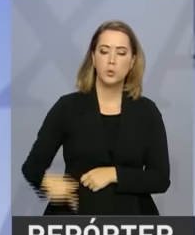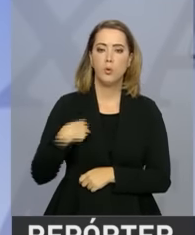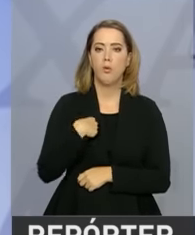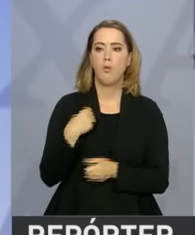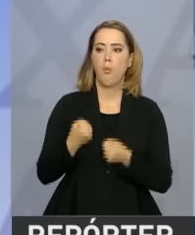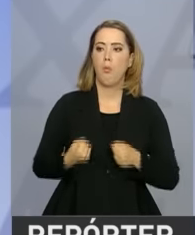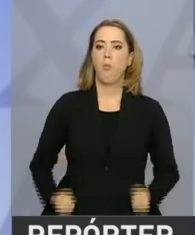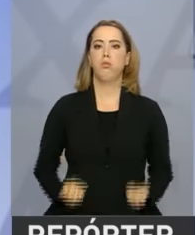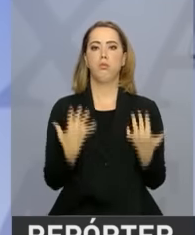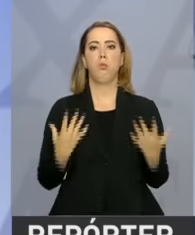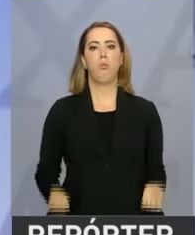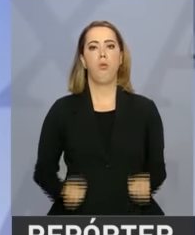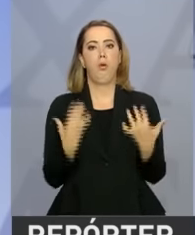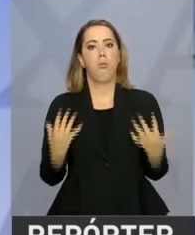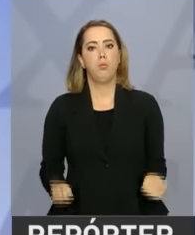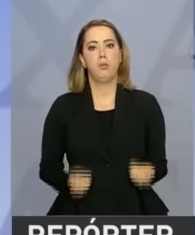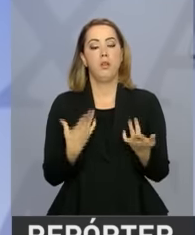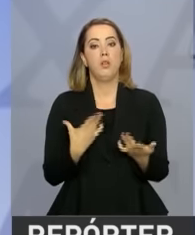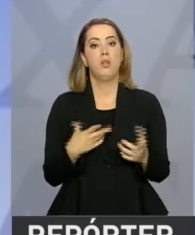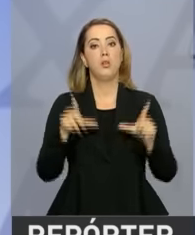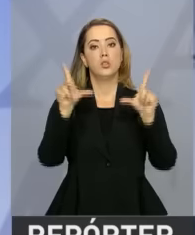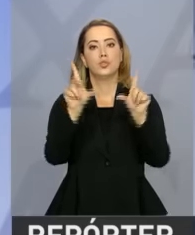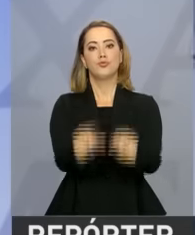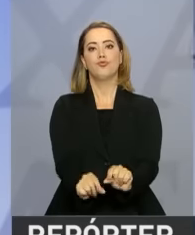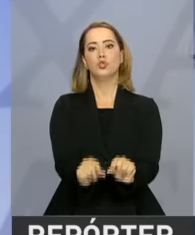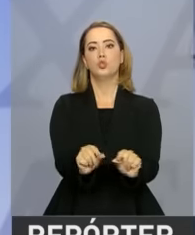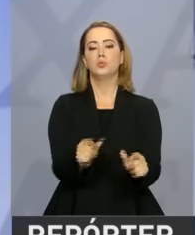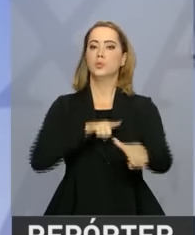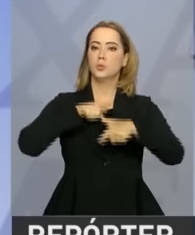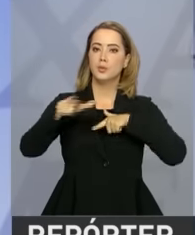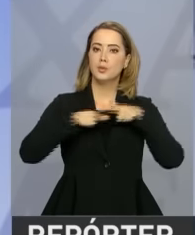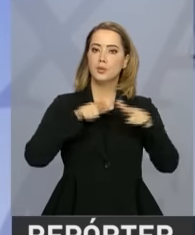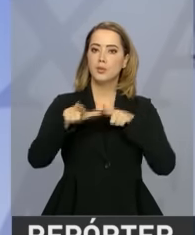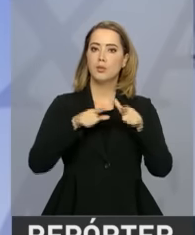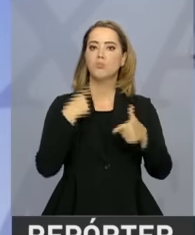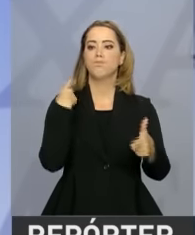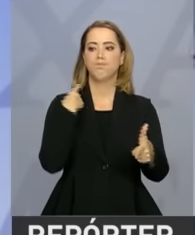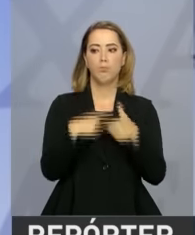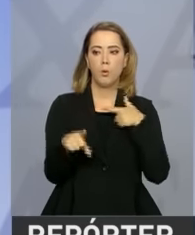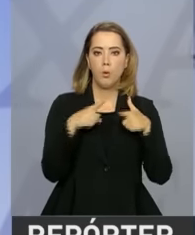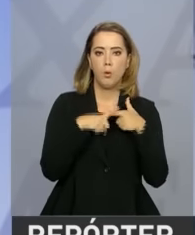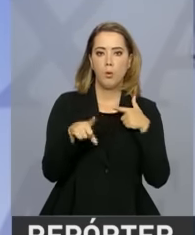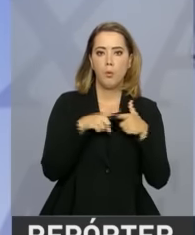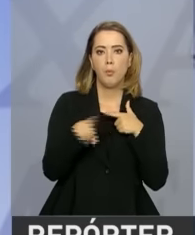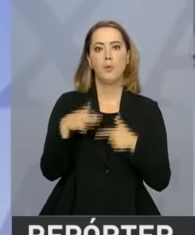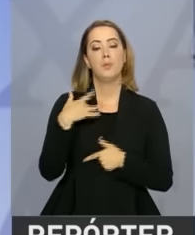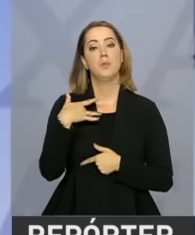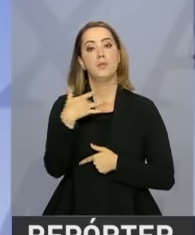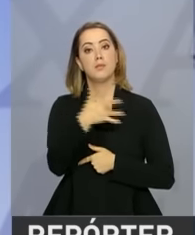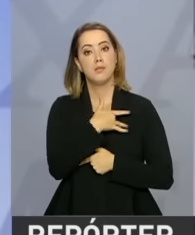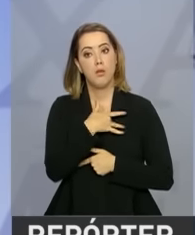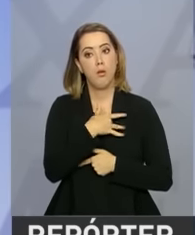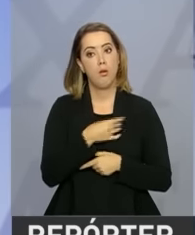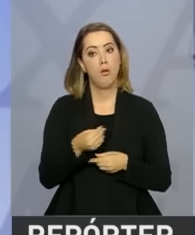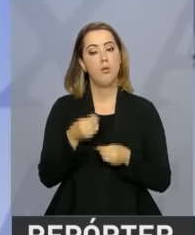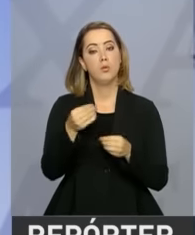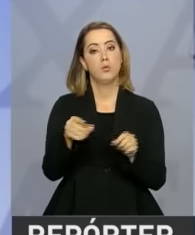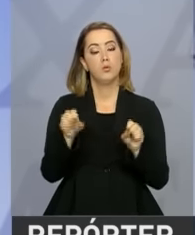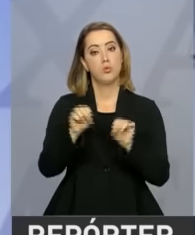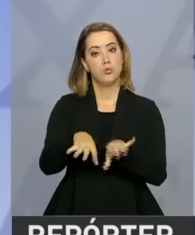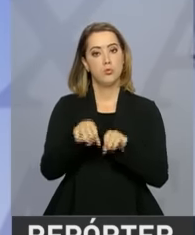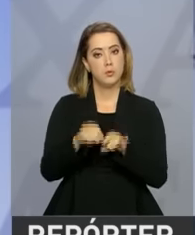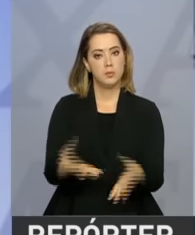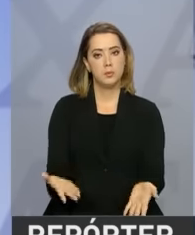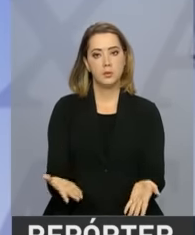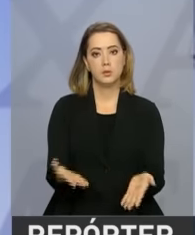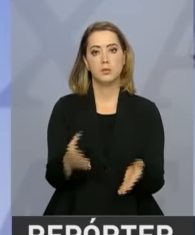disciplina, suprime empregos, compromete o sistema público de saúde e a rede pública de escolas.